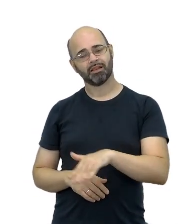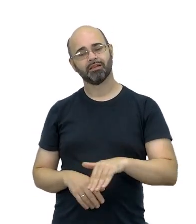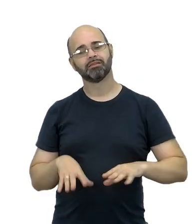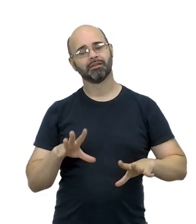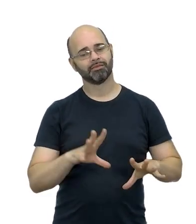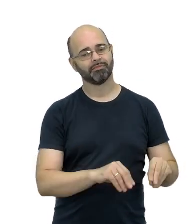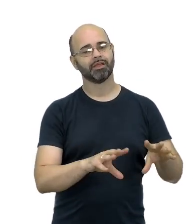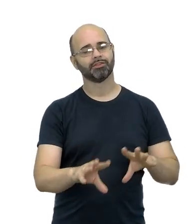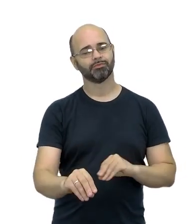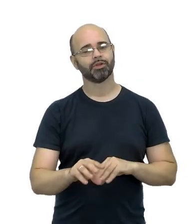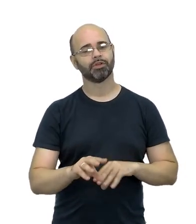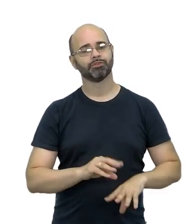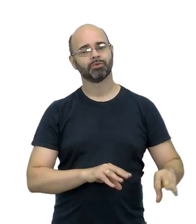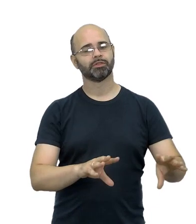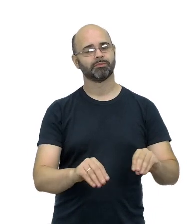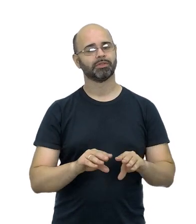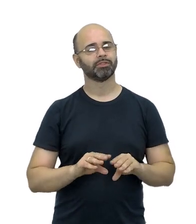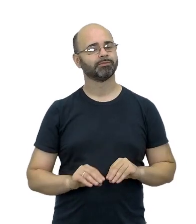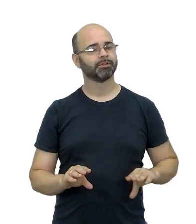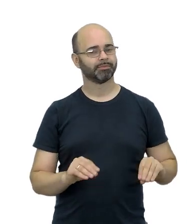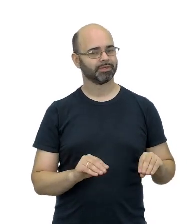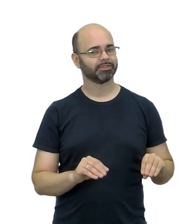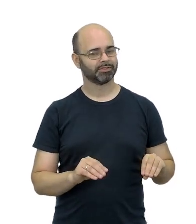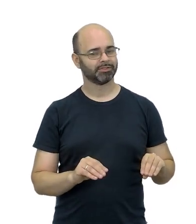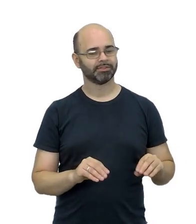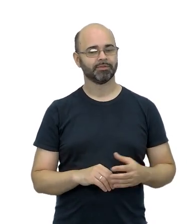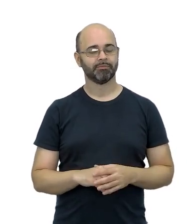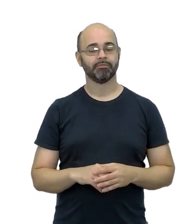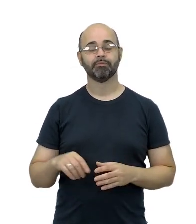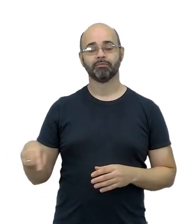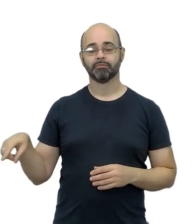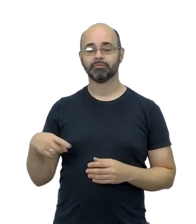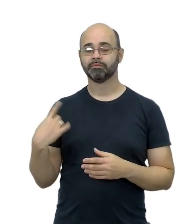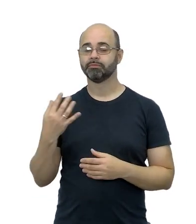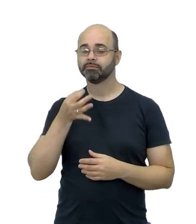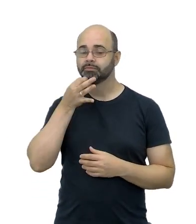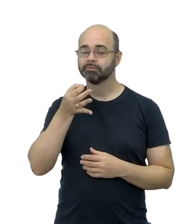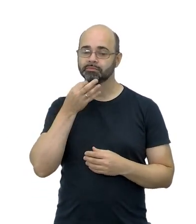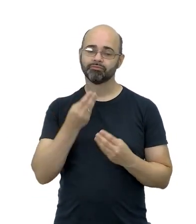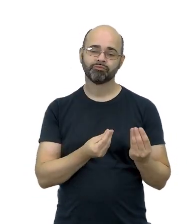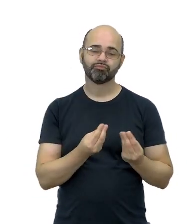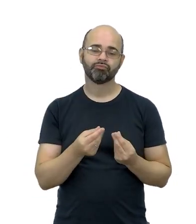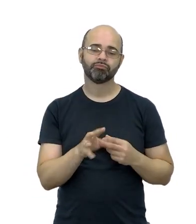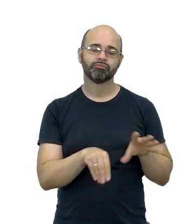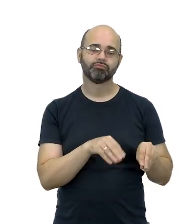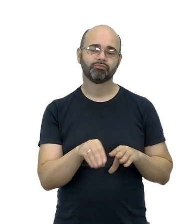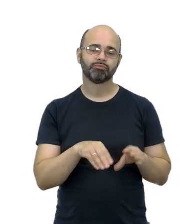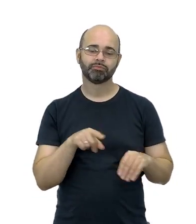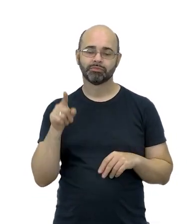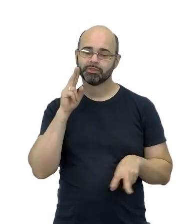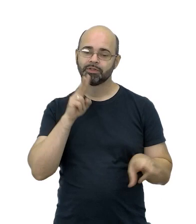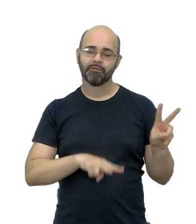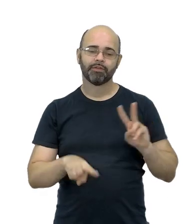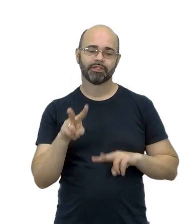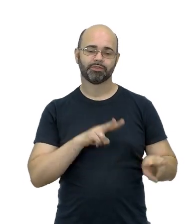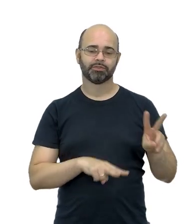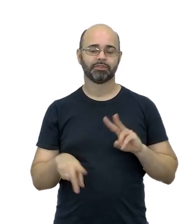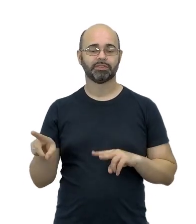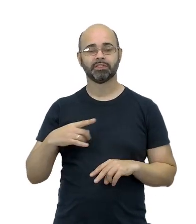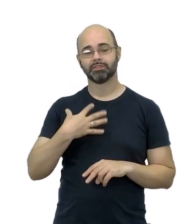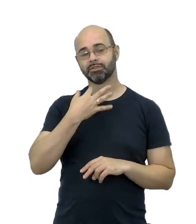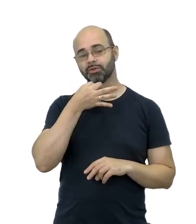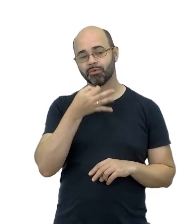e trazer, no fundo, aqui, as observações a partir dessa manipulação, dessa visualização que eles